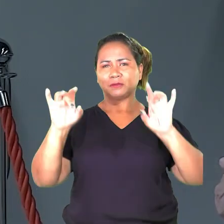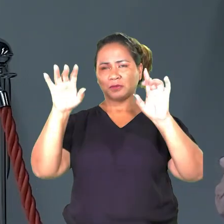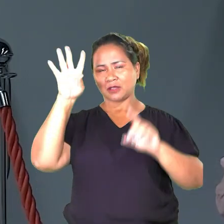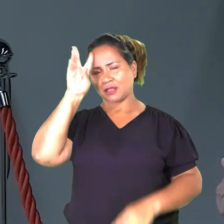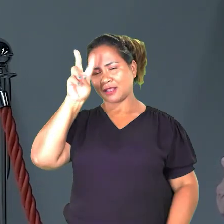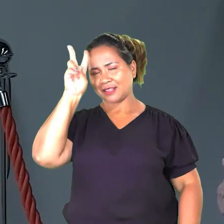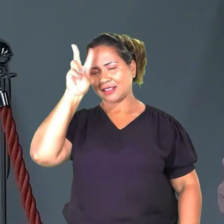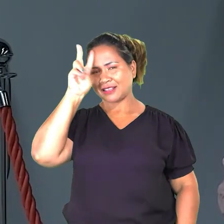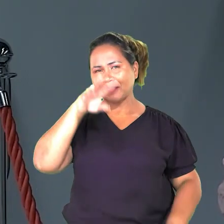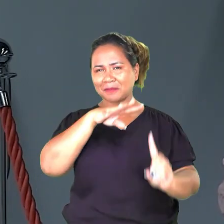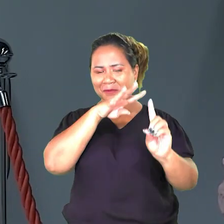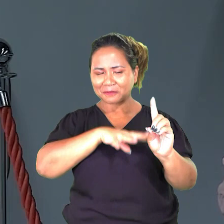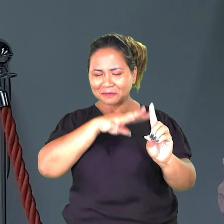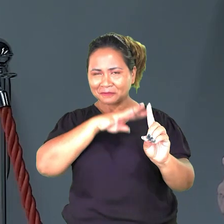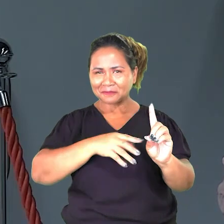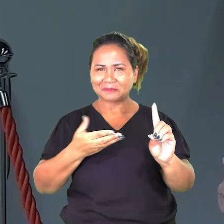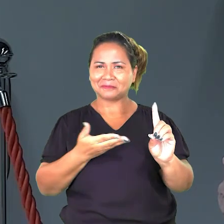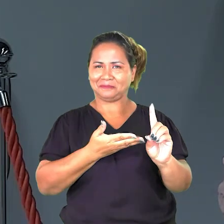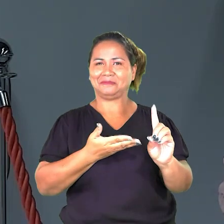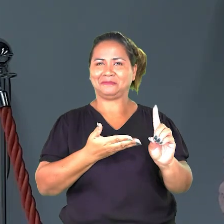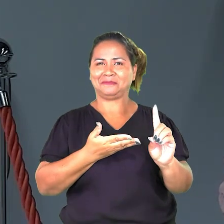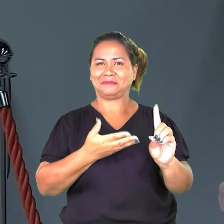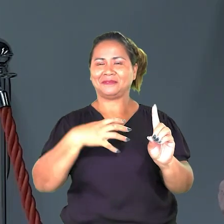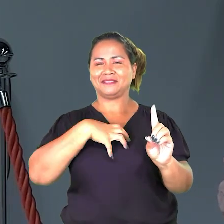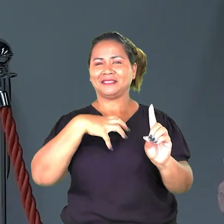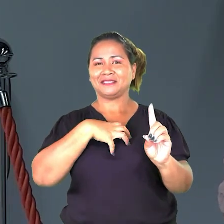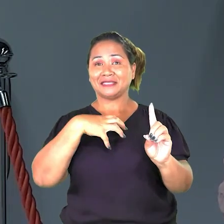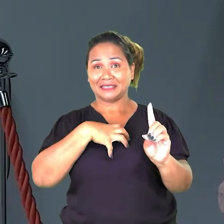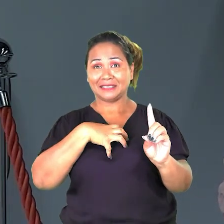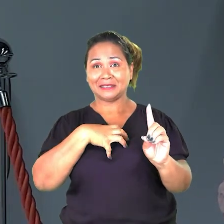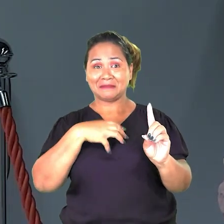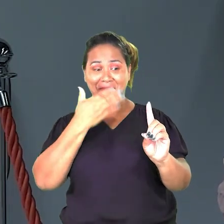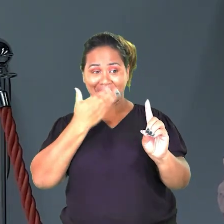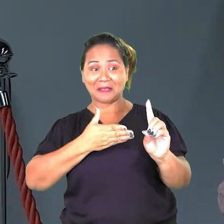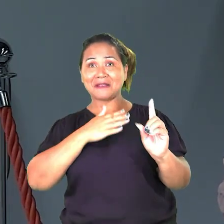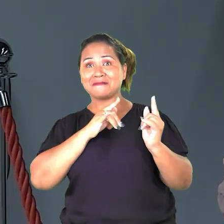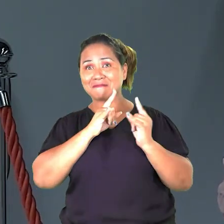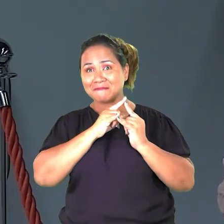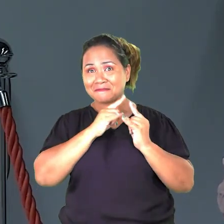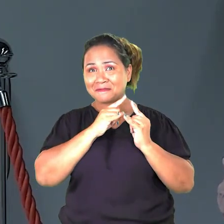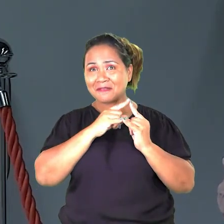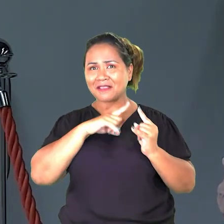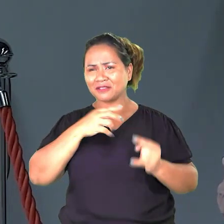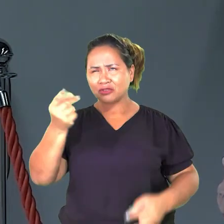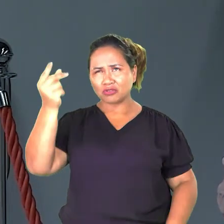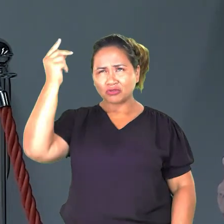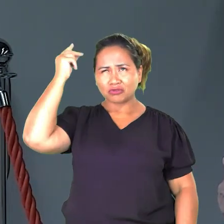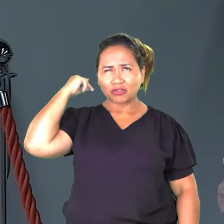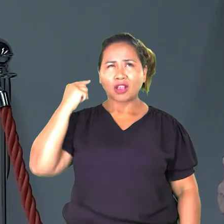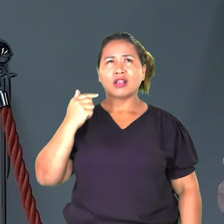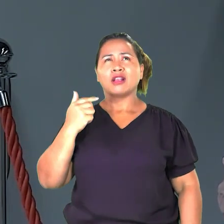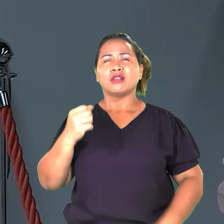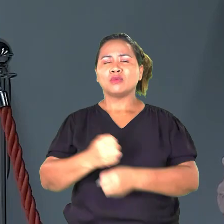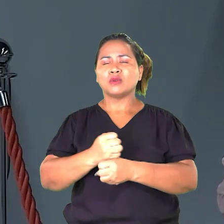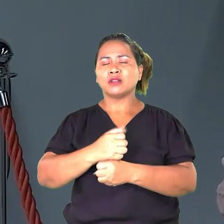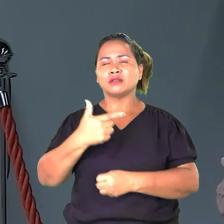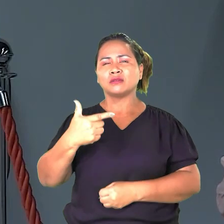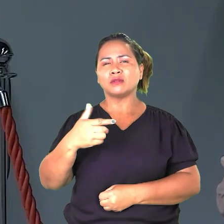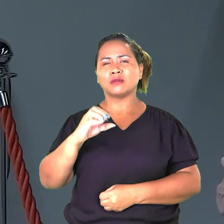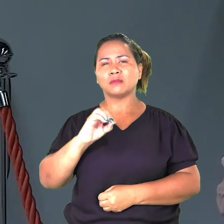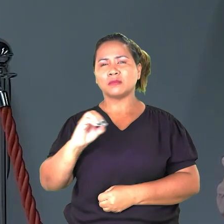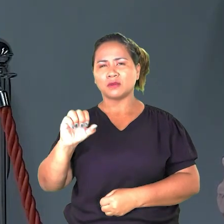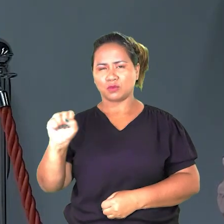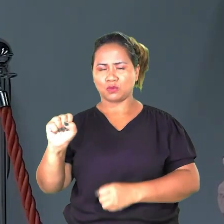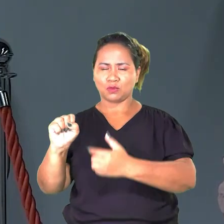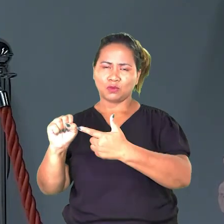uma data histórica que relembra nosso querido Paulo Bonfim, com quem eu também tive o prazer de conviver quando fui assessor